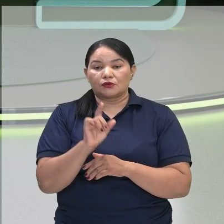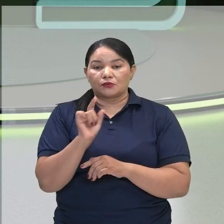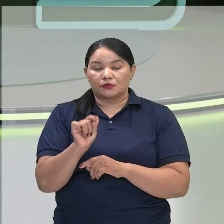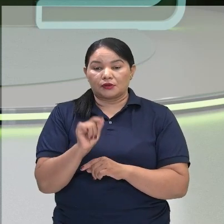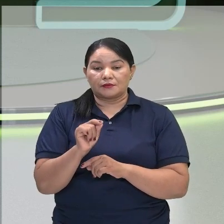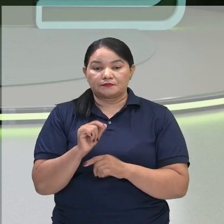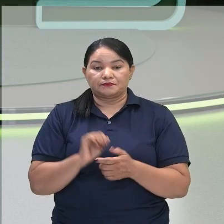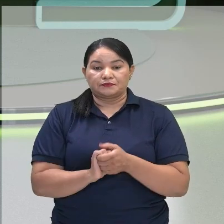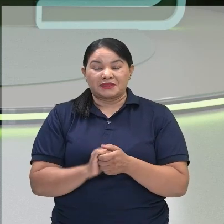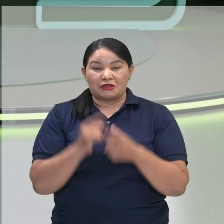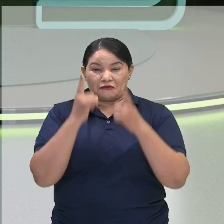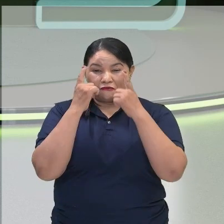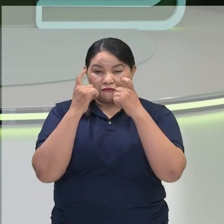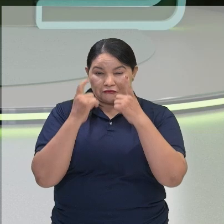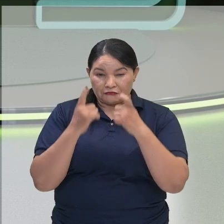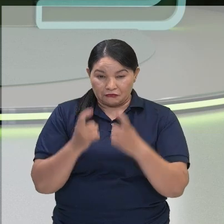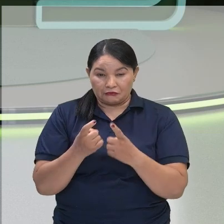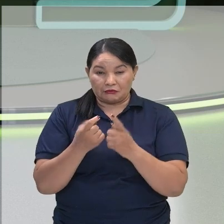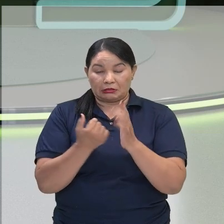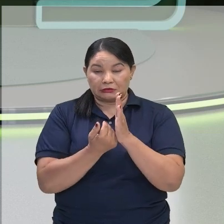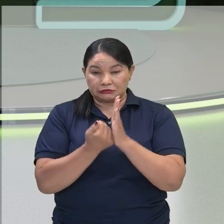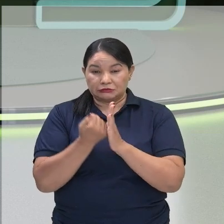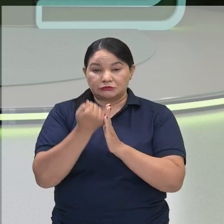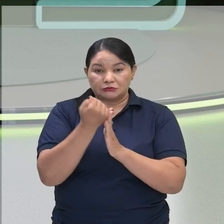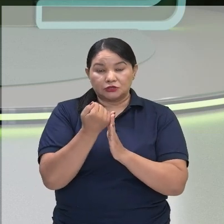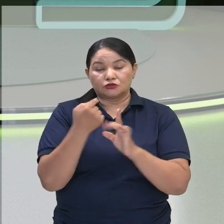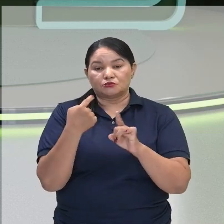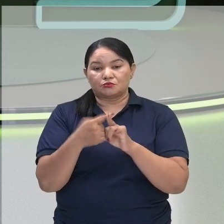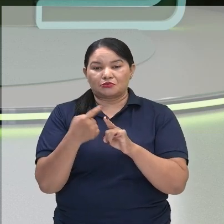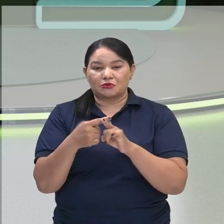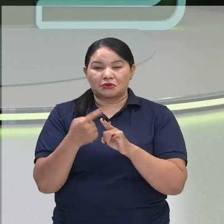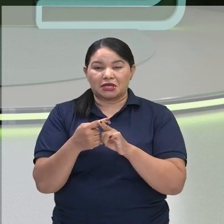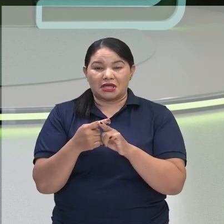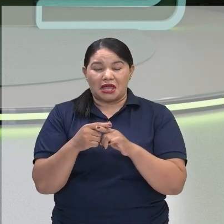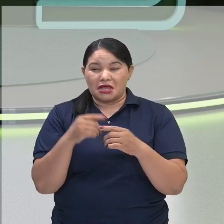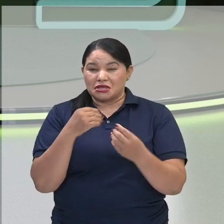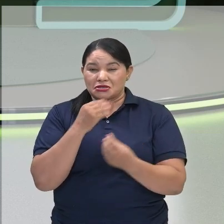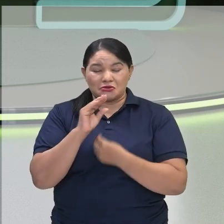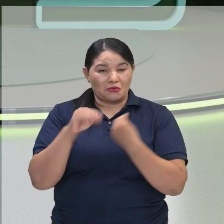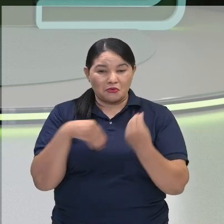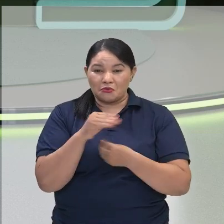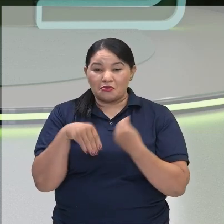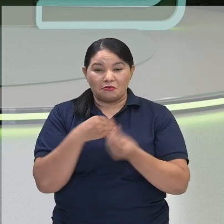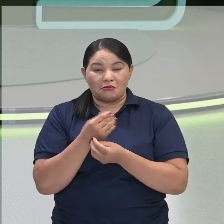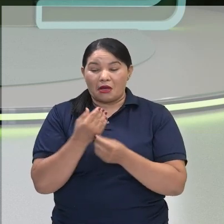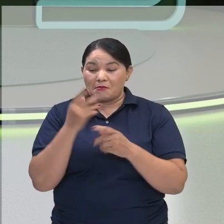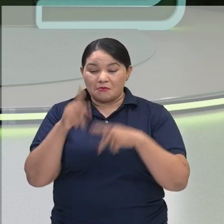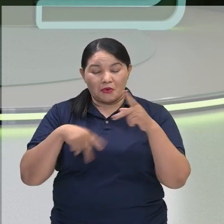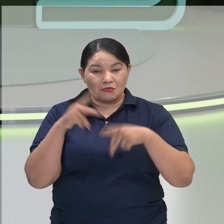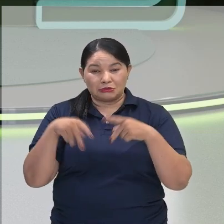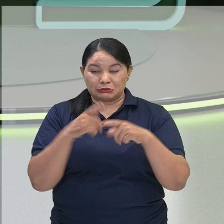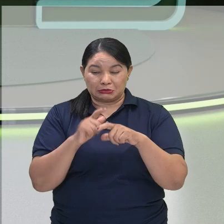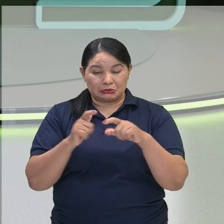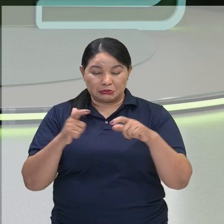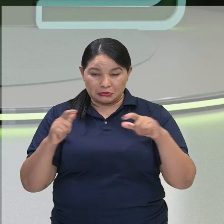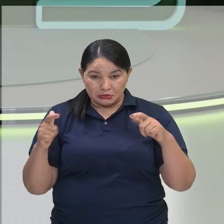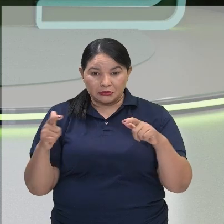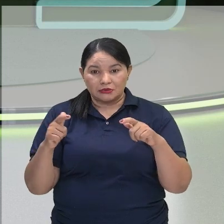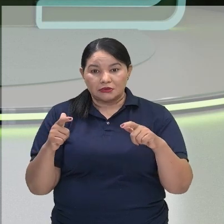da violência pelo crescimento populacional desordenado, gente. Então, nesse período, o que